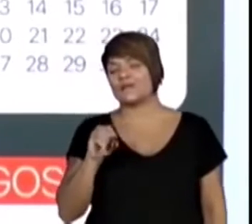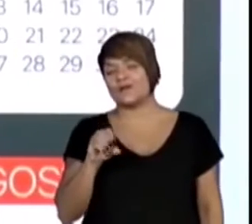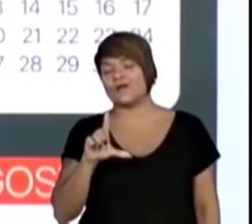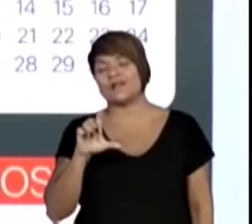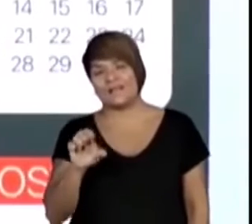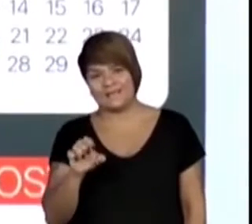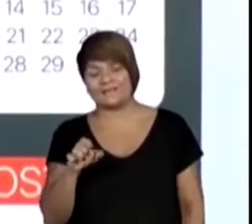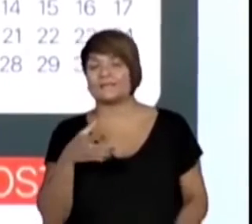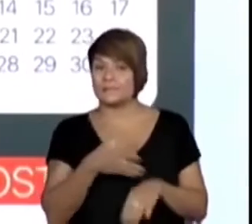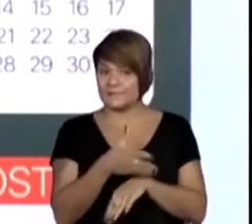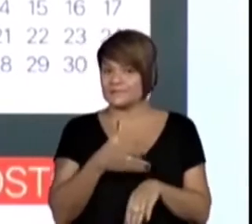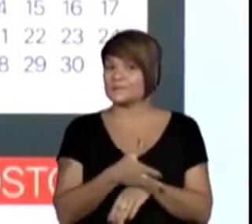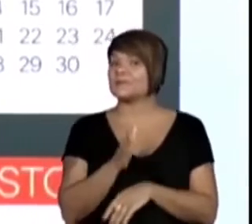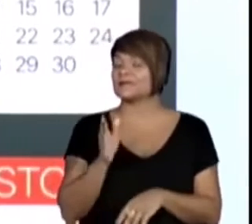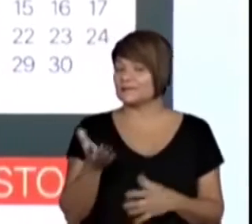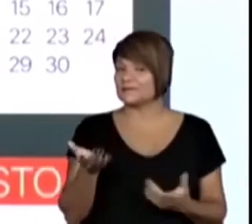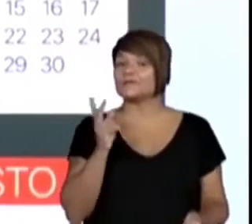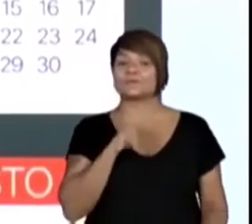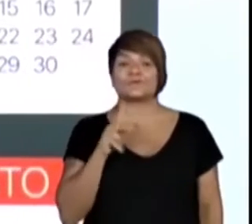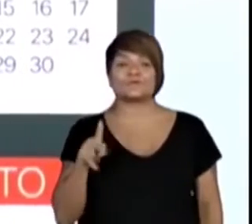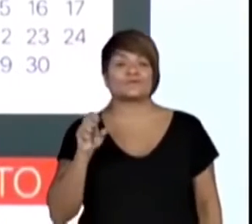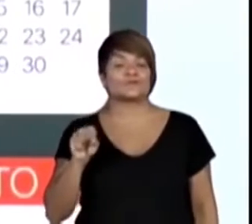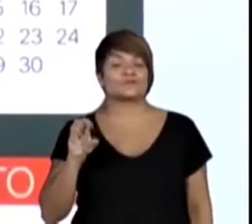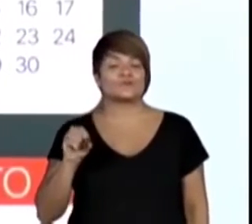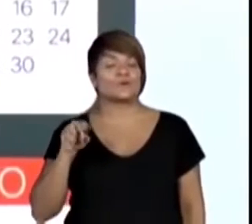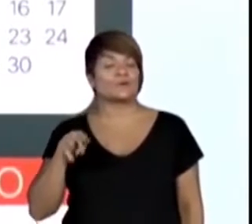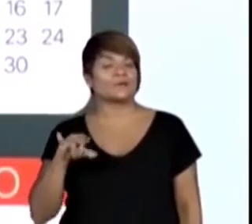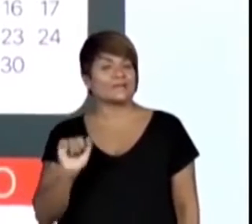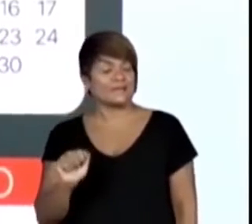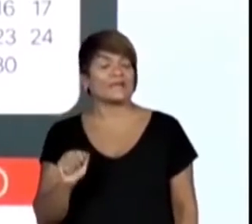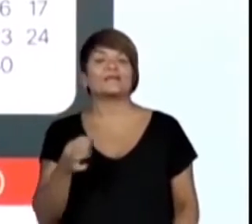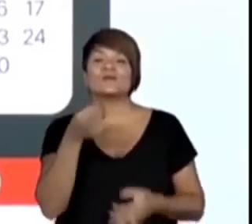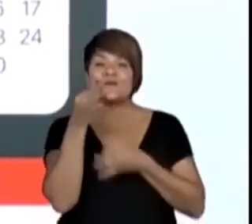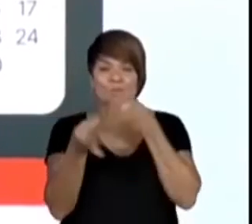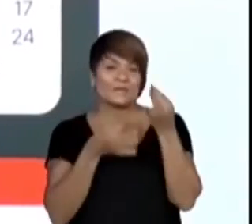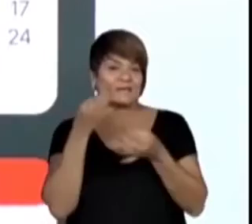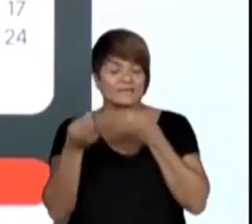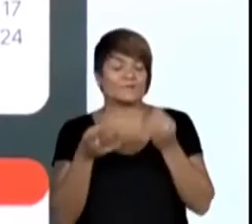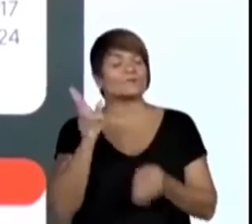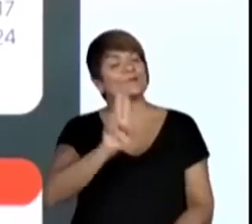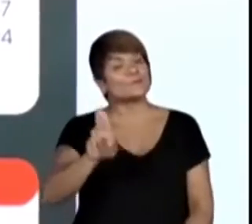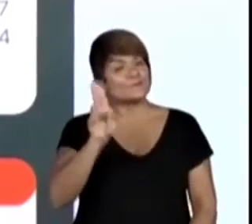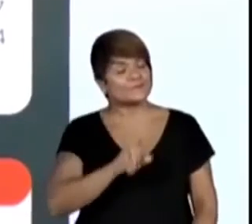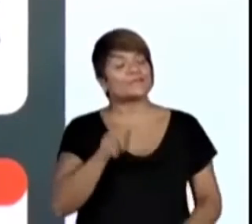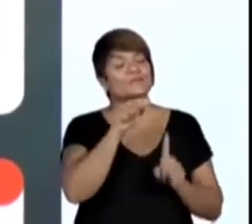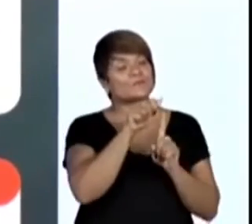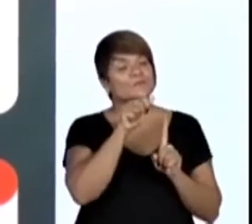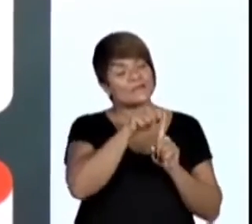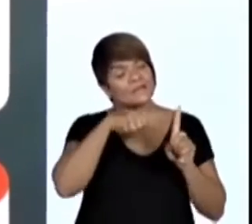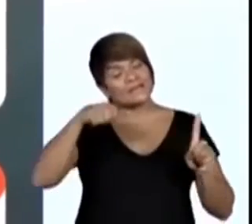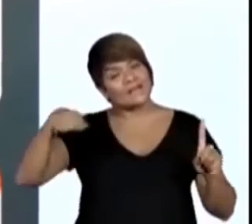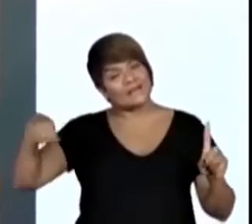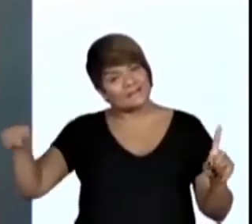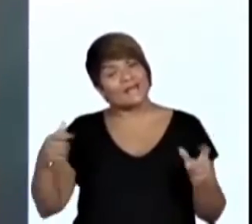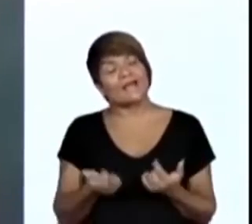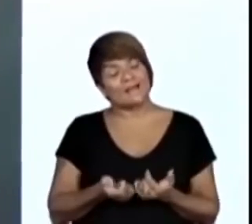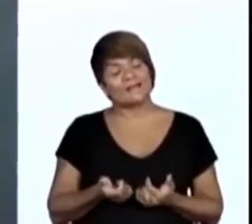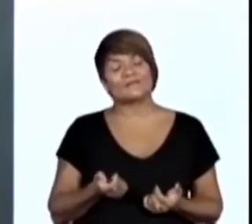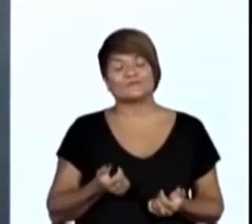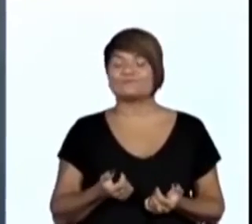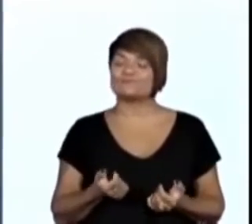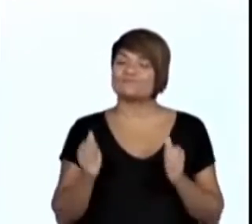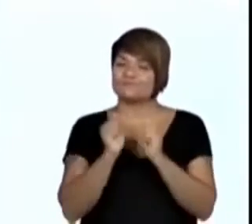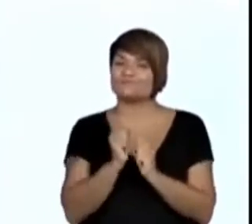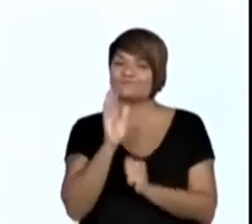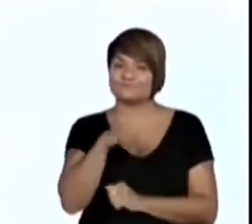participando. E a professora Sônia comentando que está utilizando o calendário lá com os estudantes dela. Muito